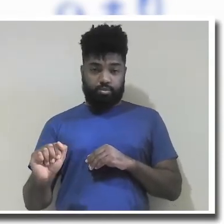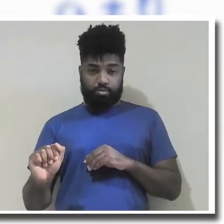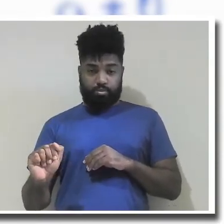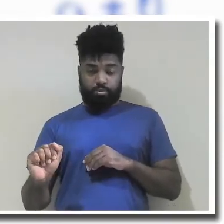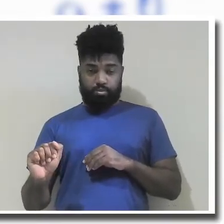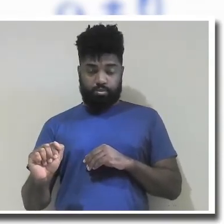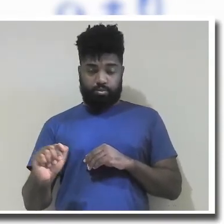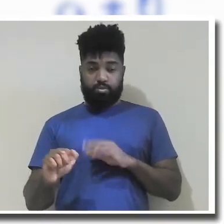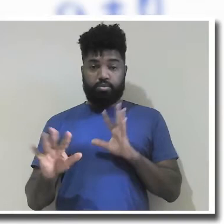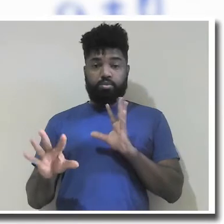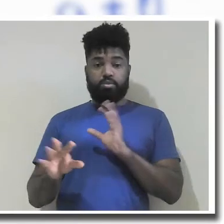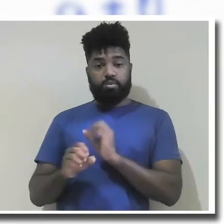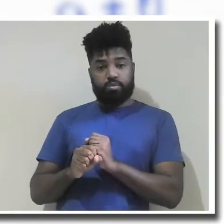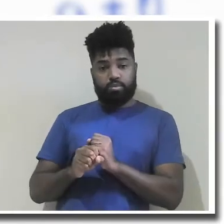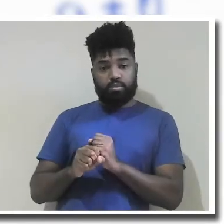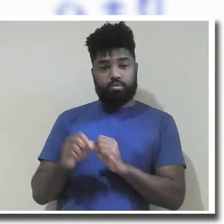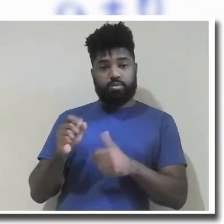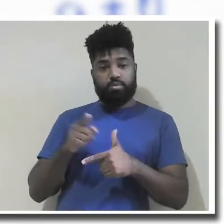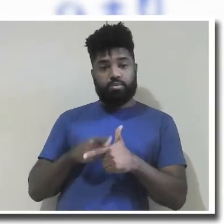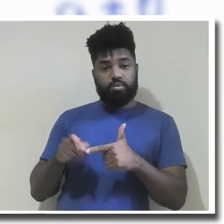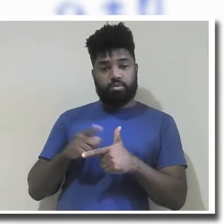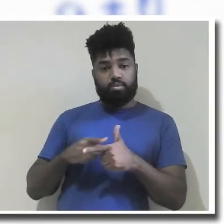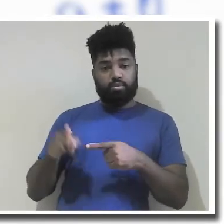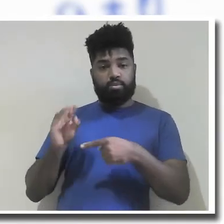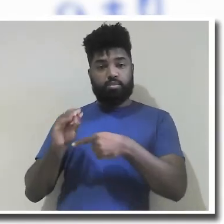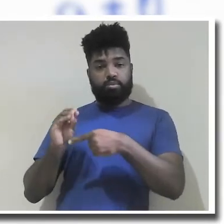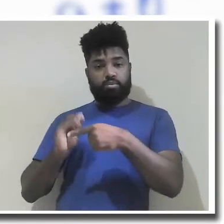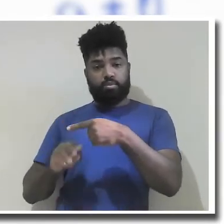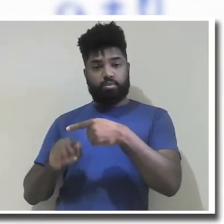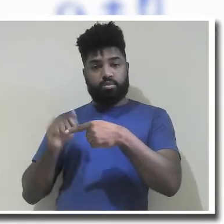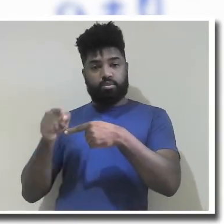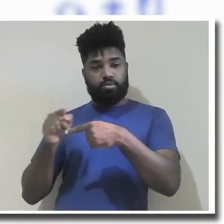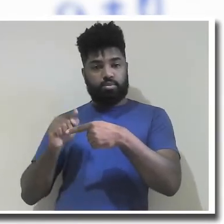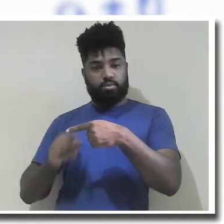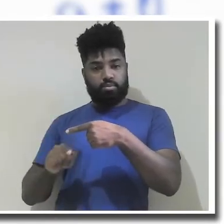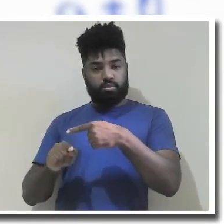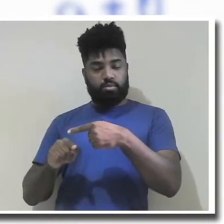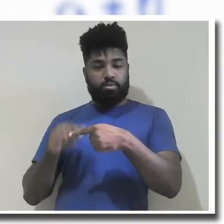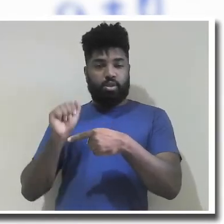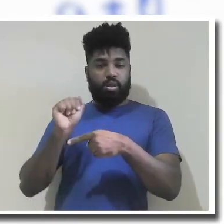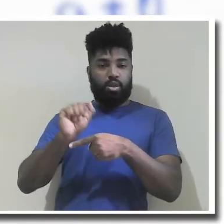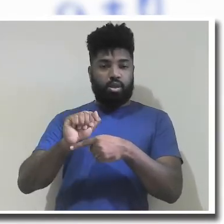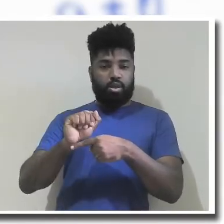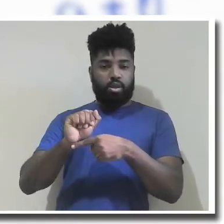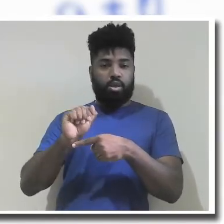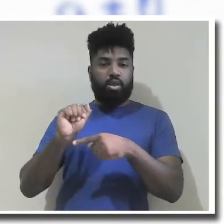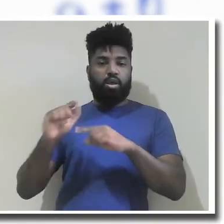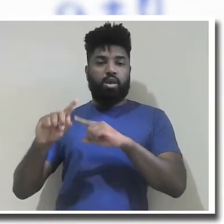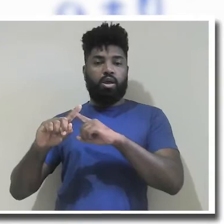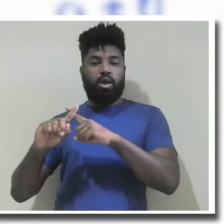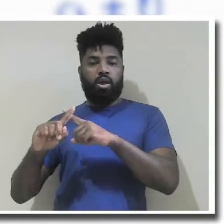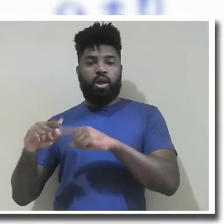O produto de frações. Numerador vezes numerador. A vezes 1.